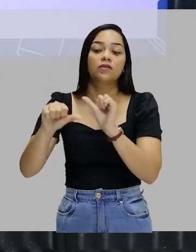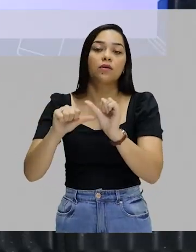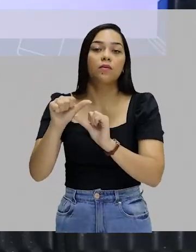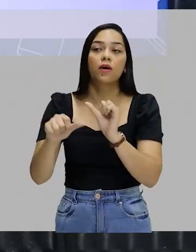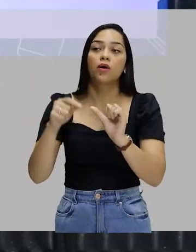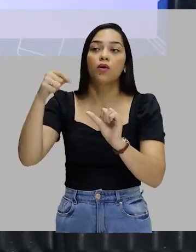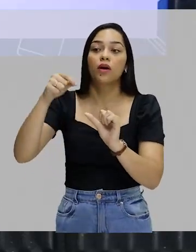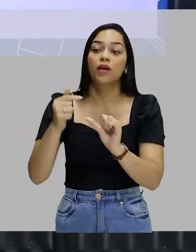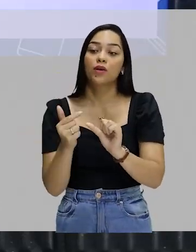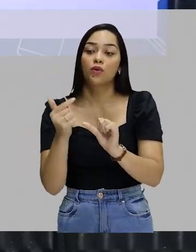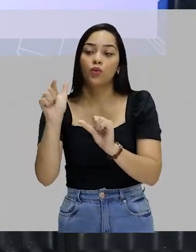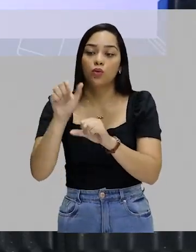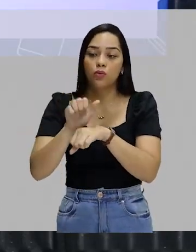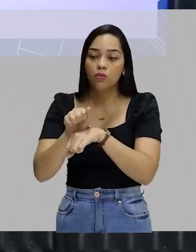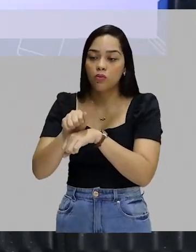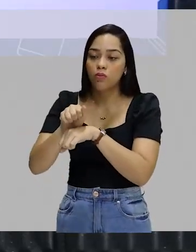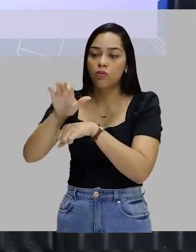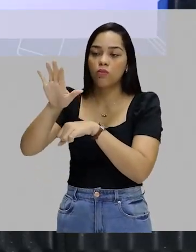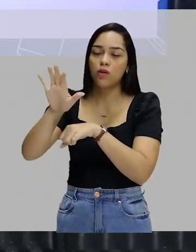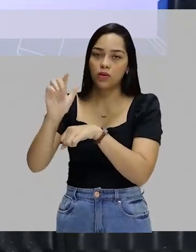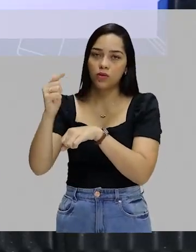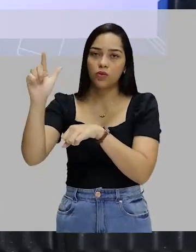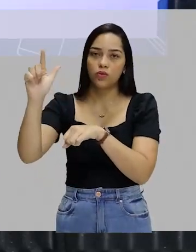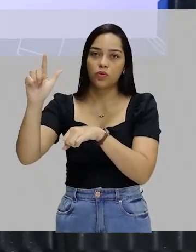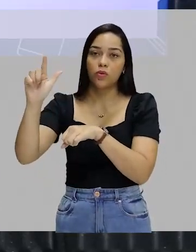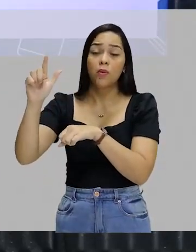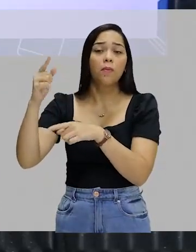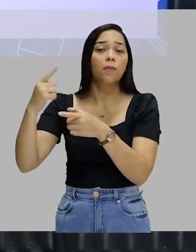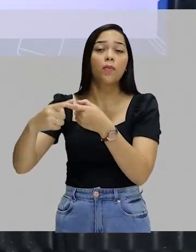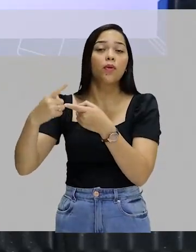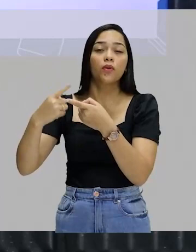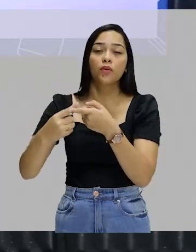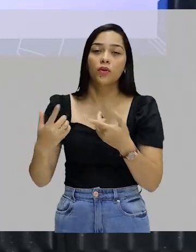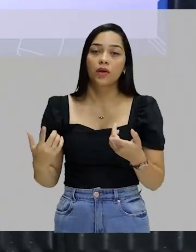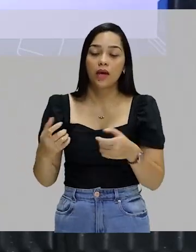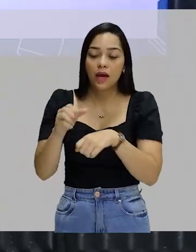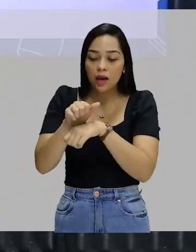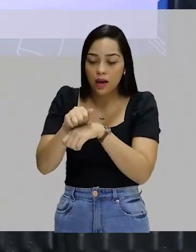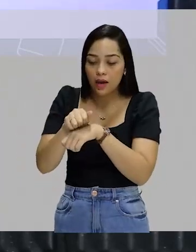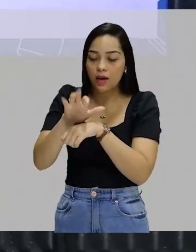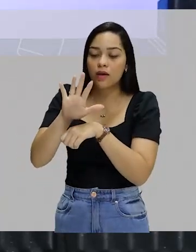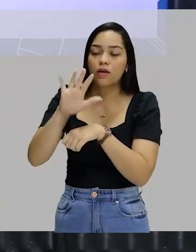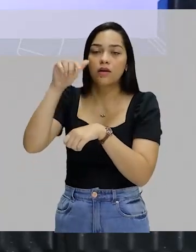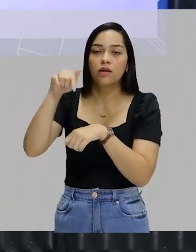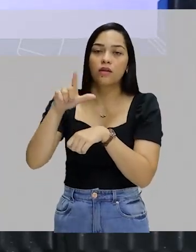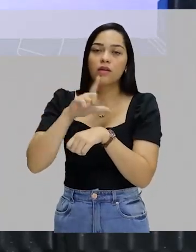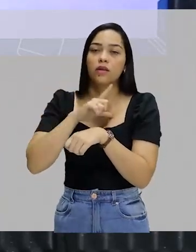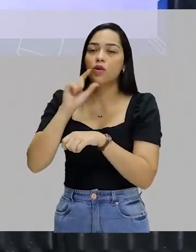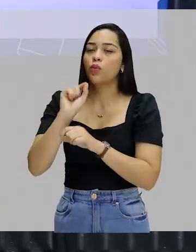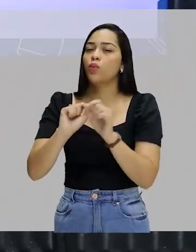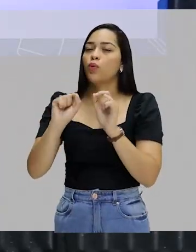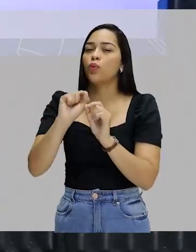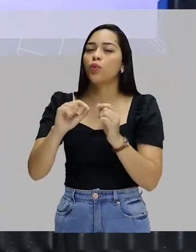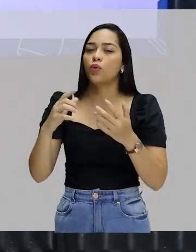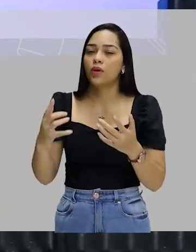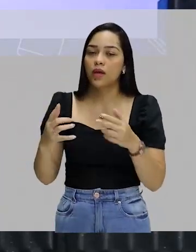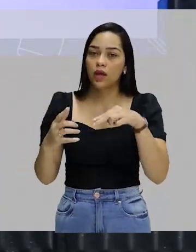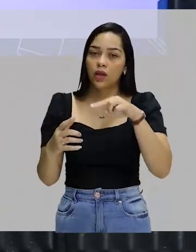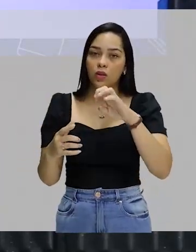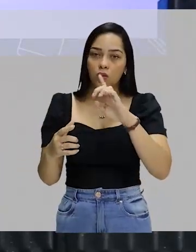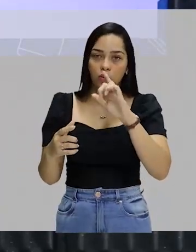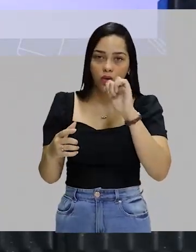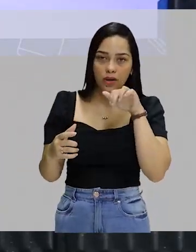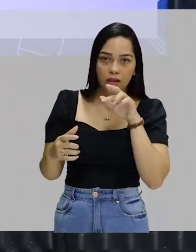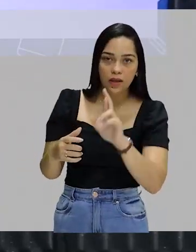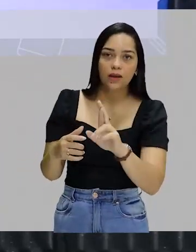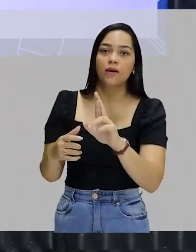em outro elemento. Por quê? Porque a radioatividade é um fenômeno nuclear,